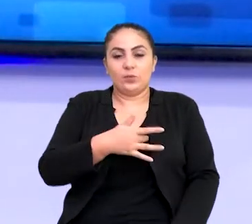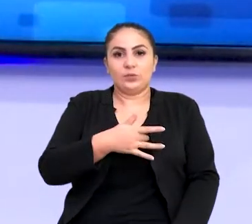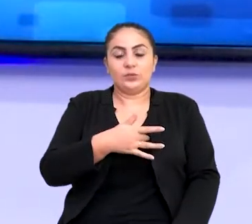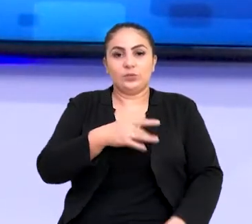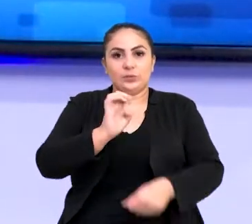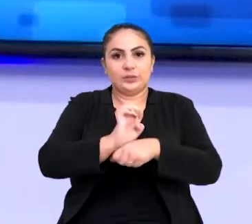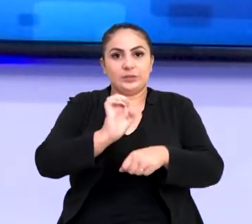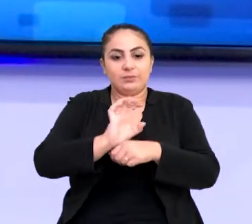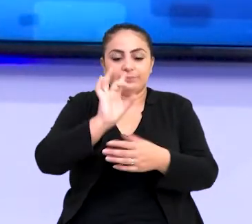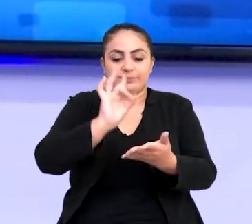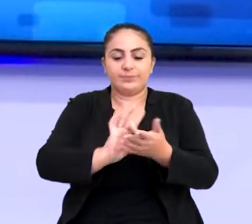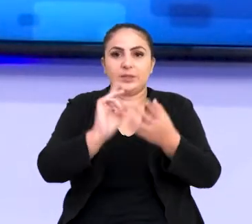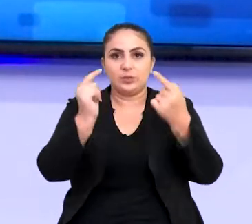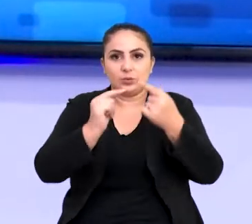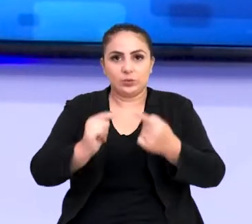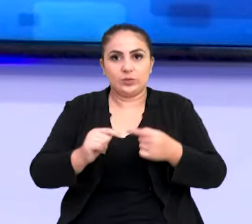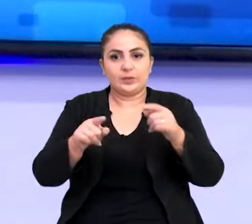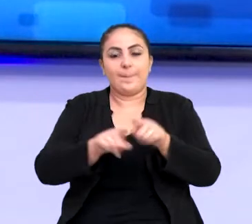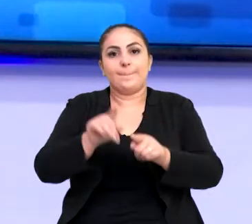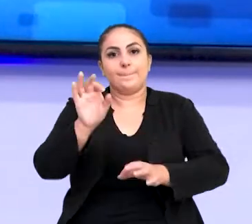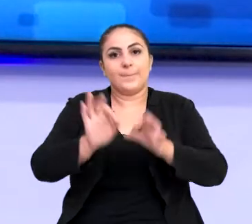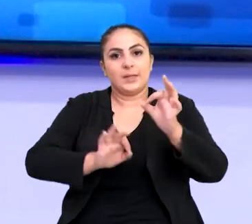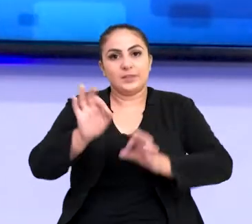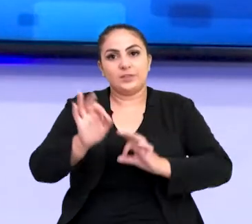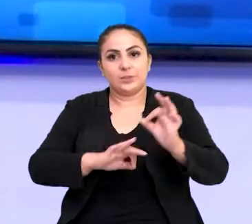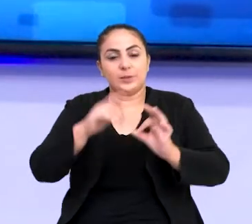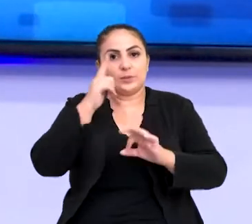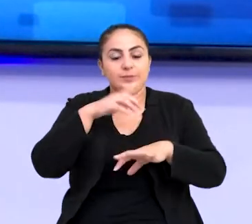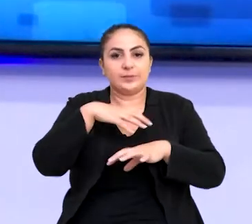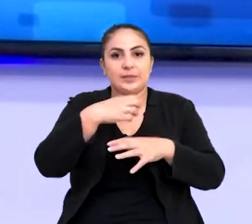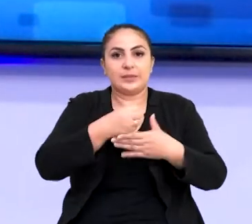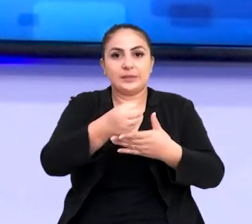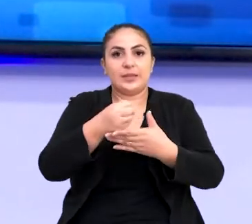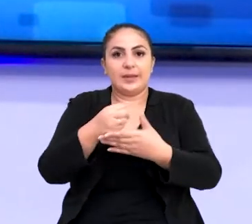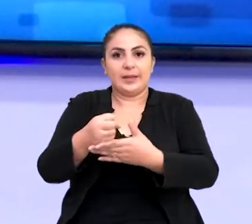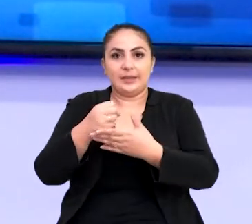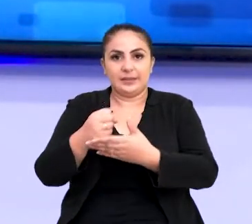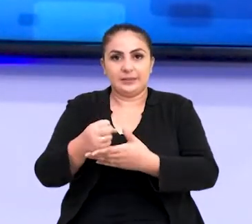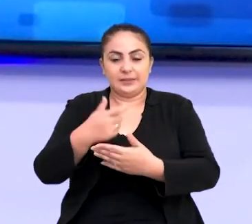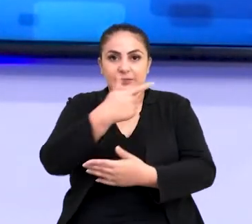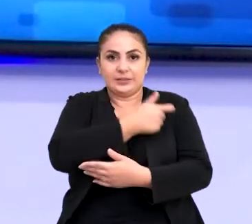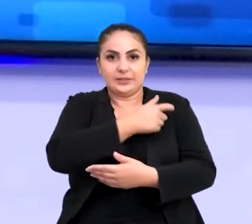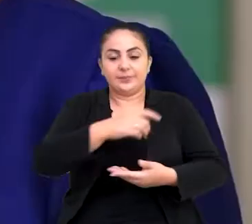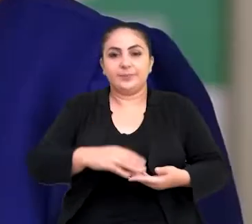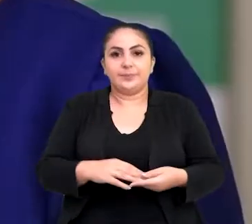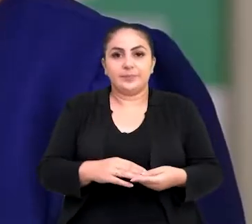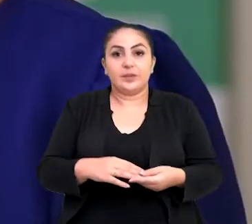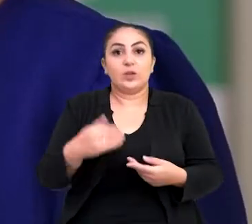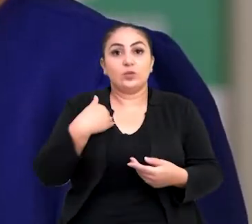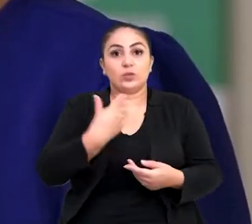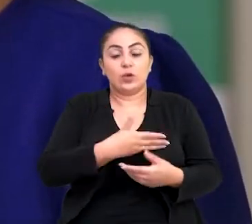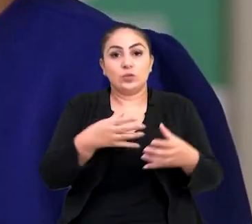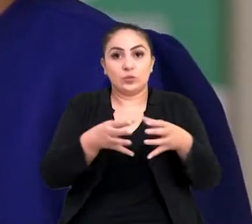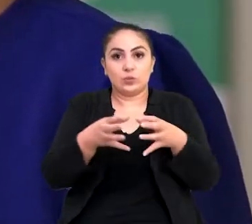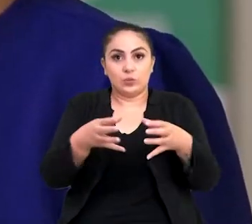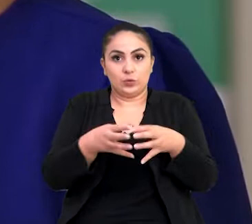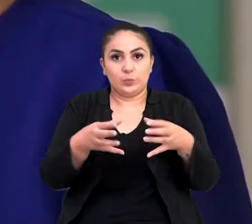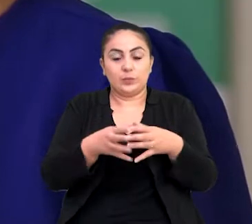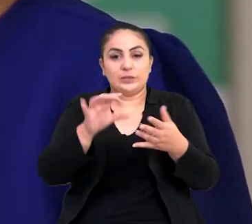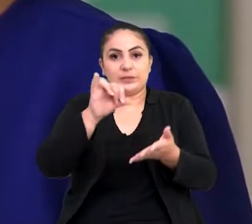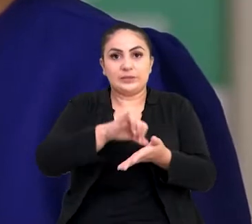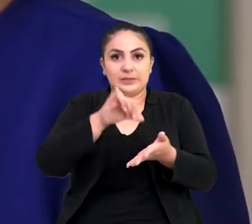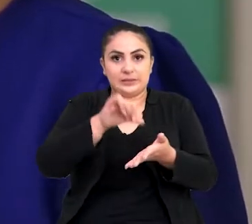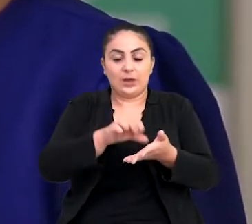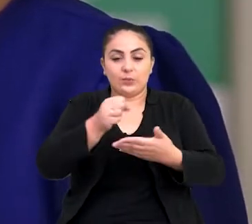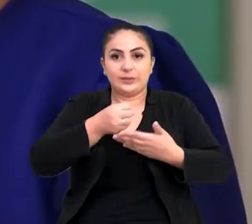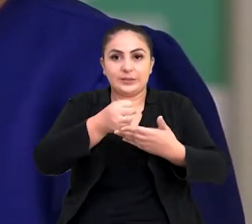do Estado garante estrutura e planejamento para a distribuição das doses. A nossa equipe da